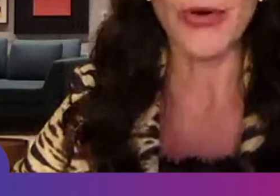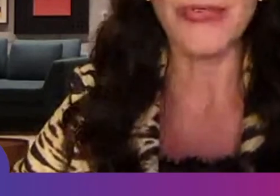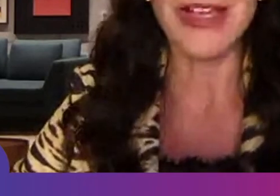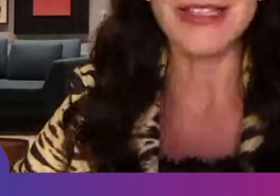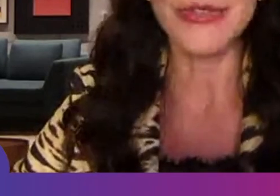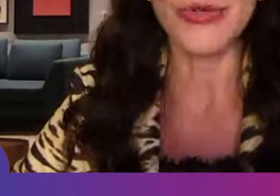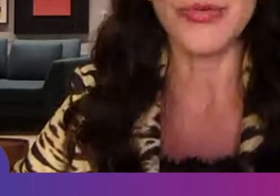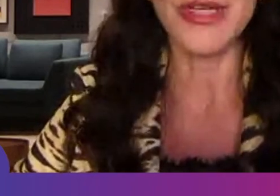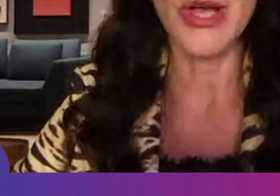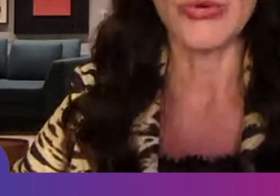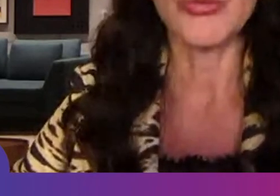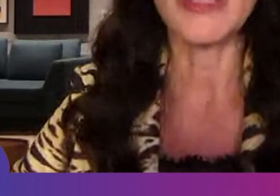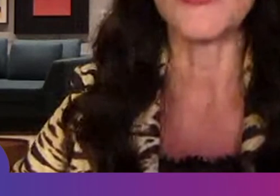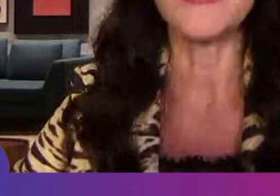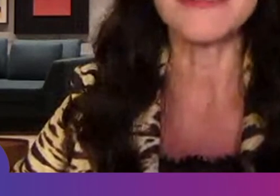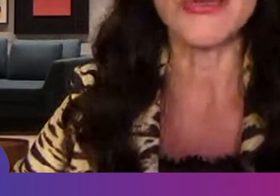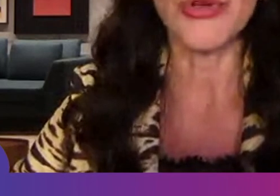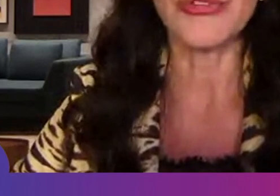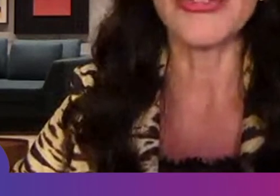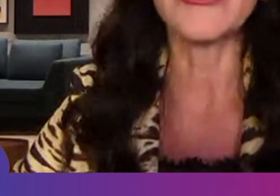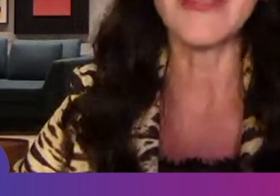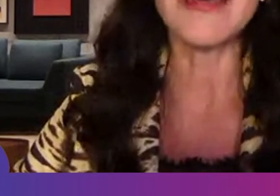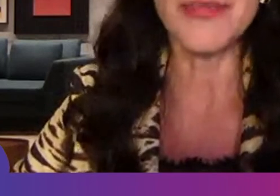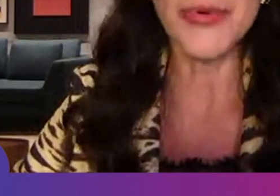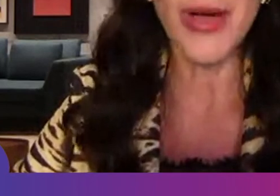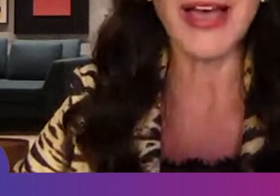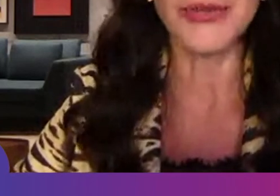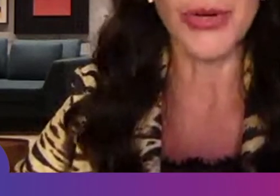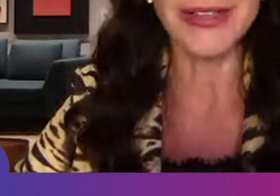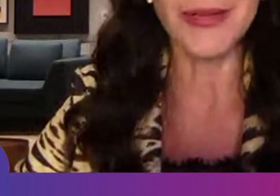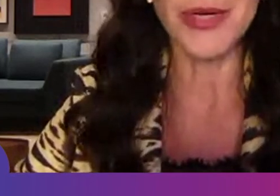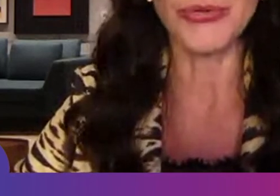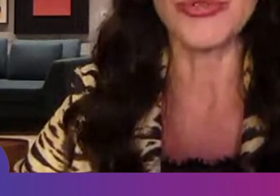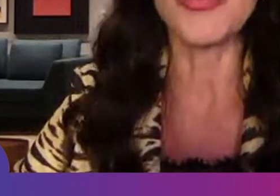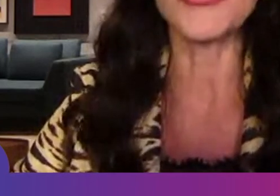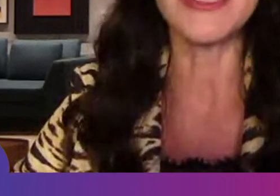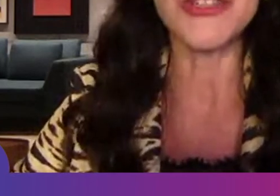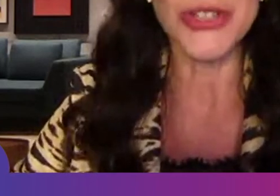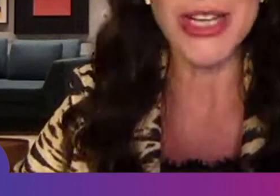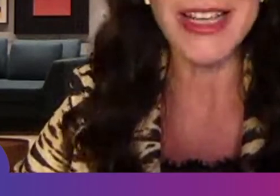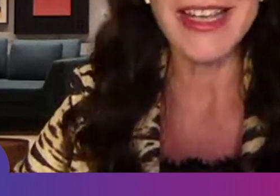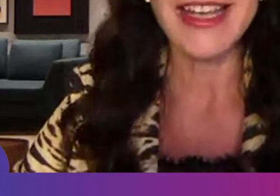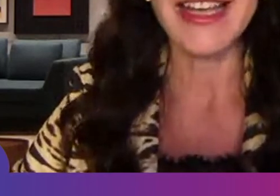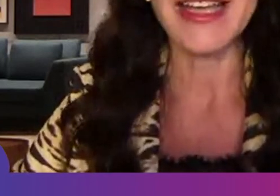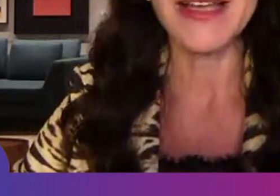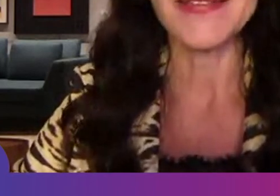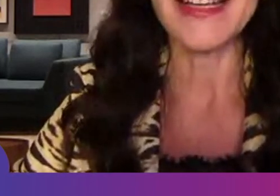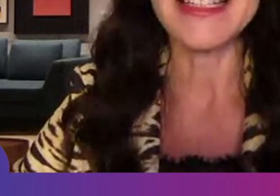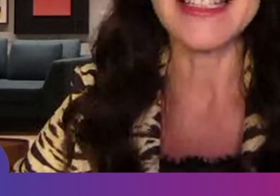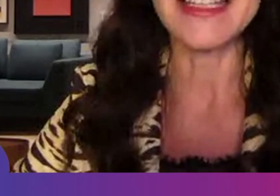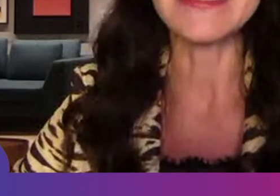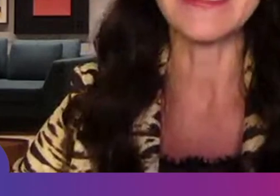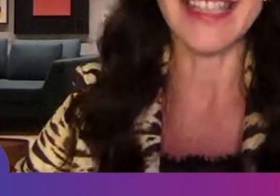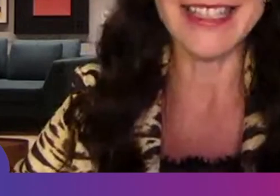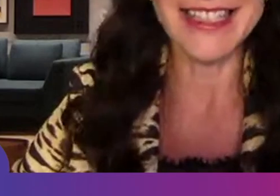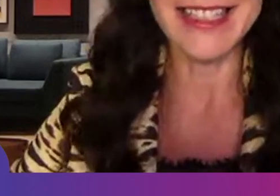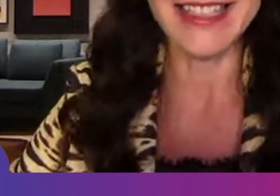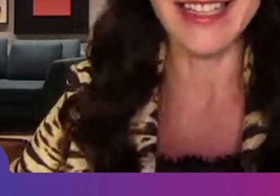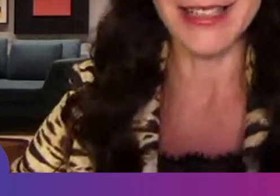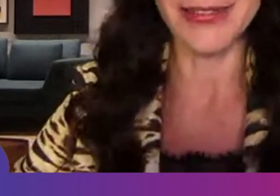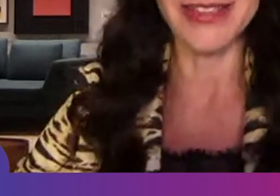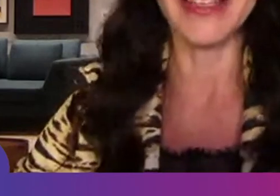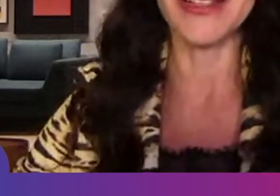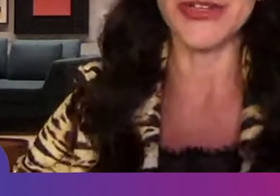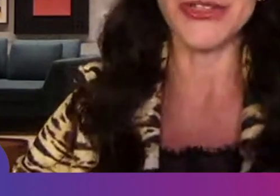comportamento, uma conversa sobre os padrões que o nosso cérebro adota para nos proteger das